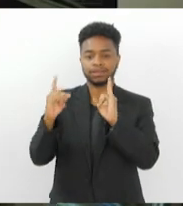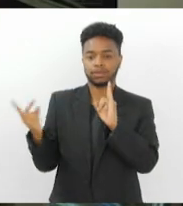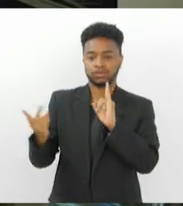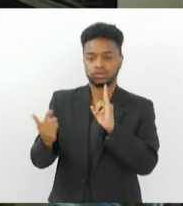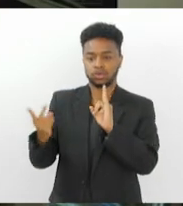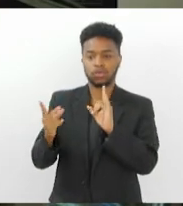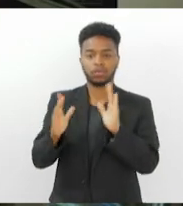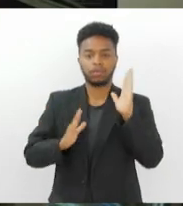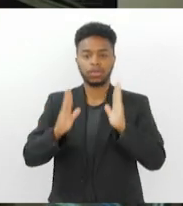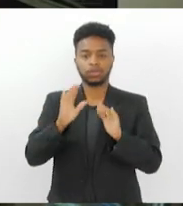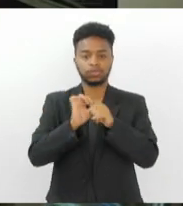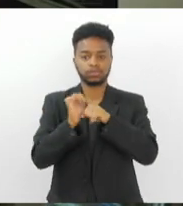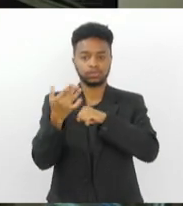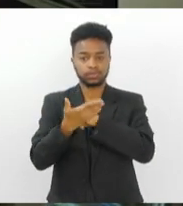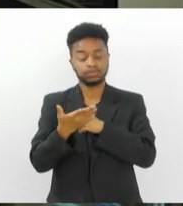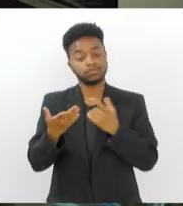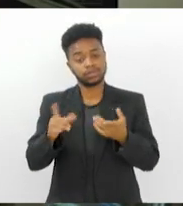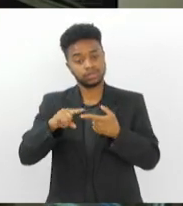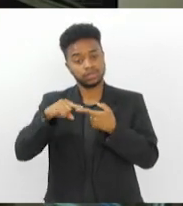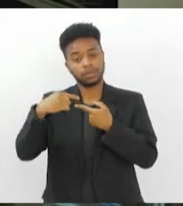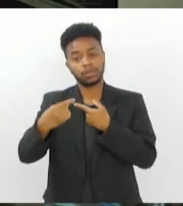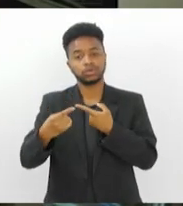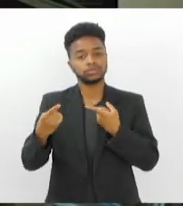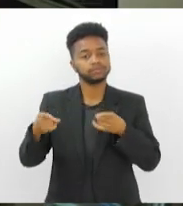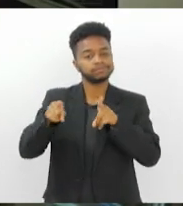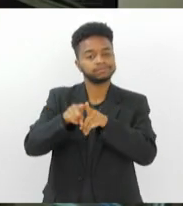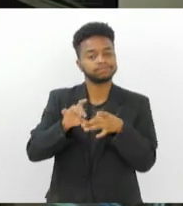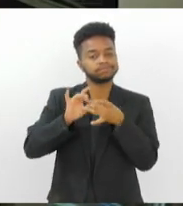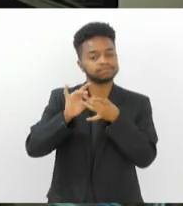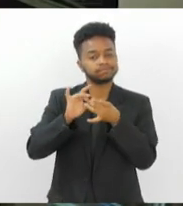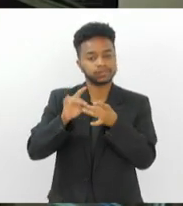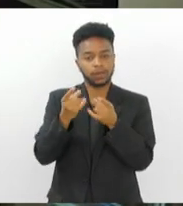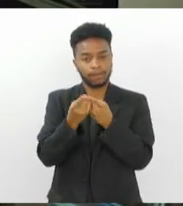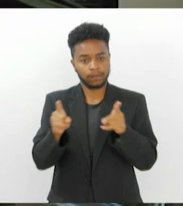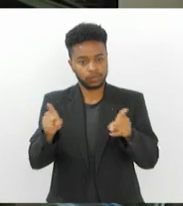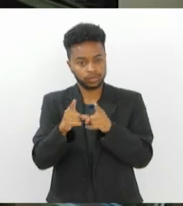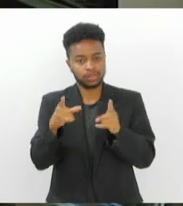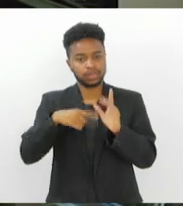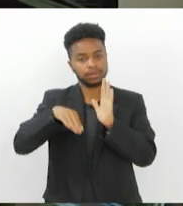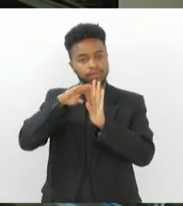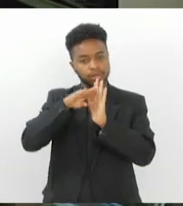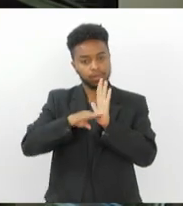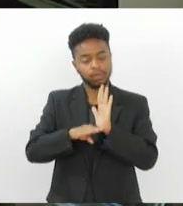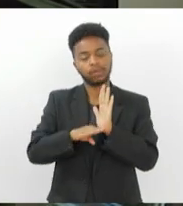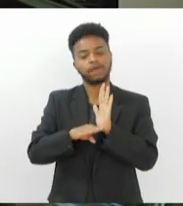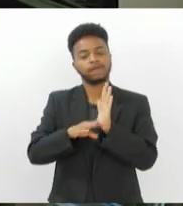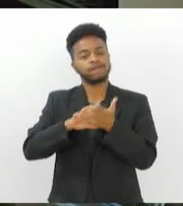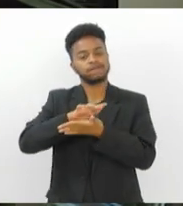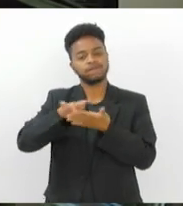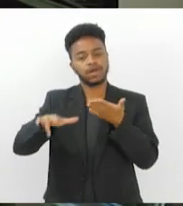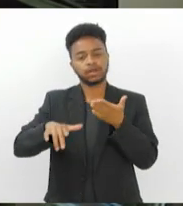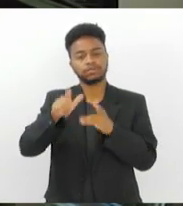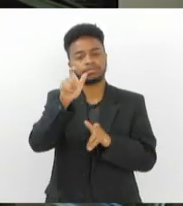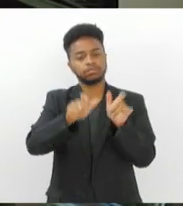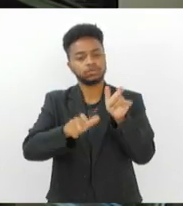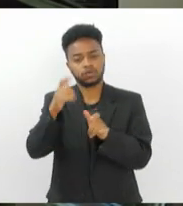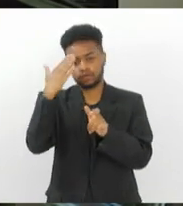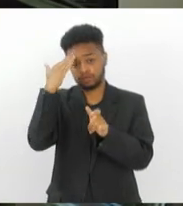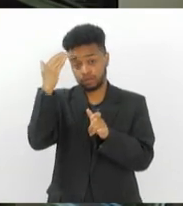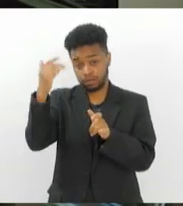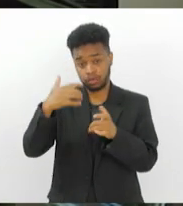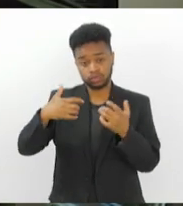pandemia E desde então consolidou a parceria musical no repertório Bá Vila Lobos Chiquinha Gonzaga